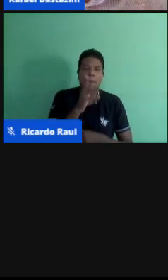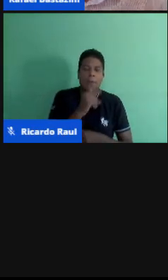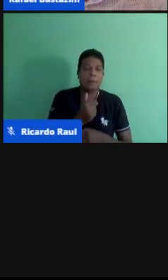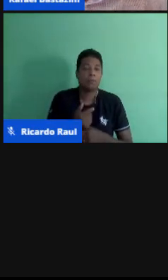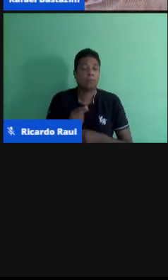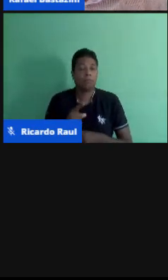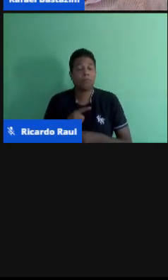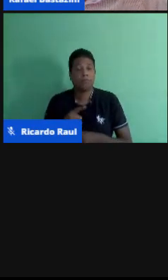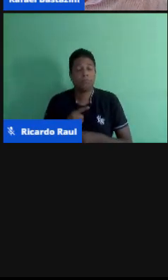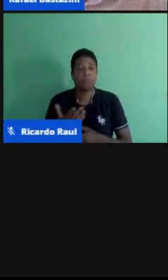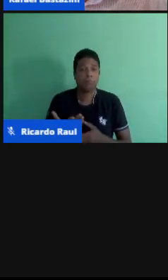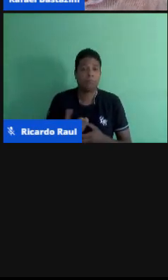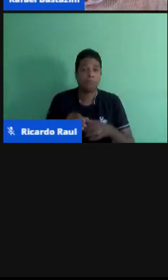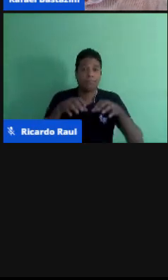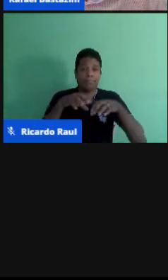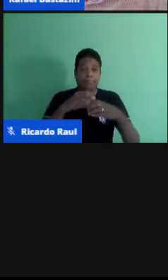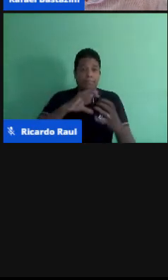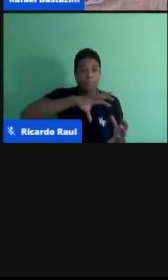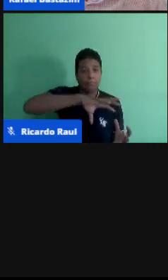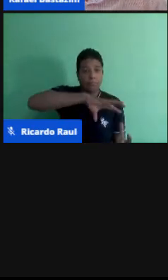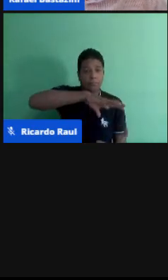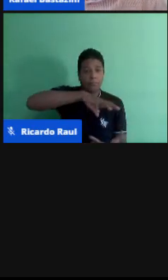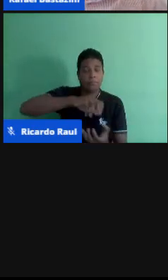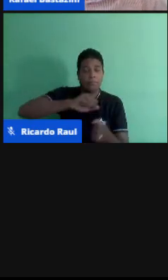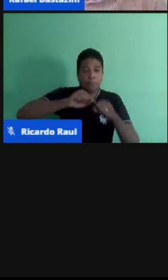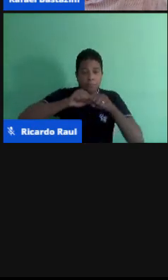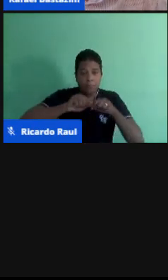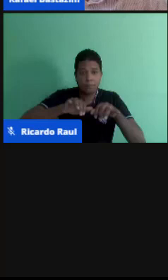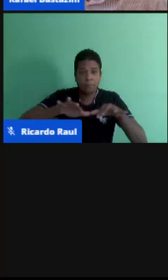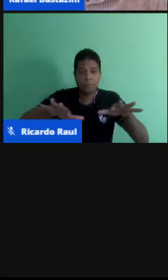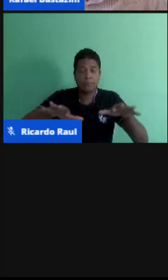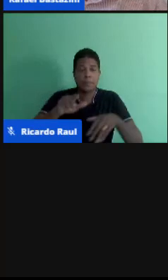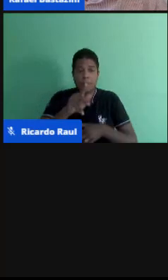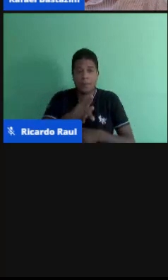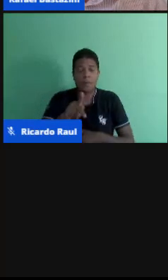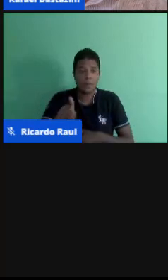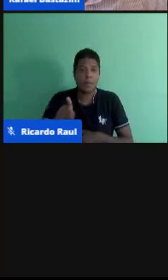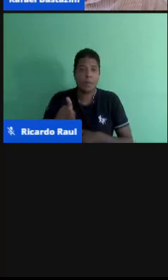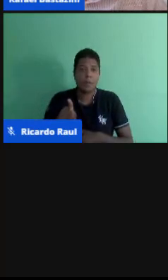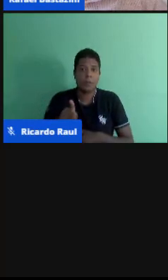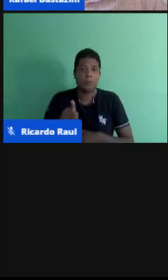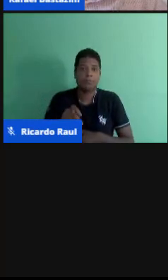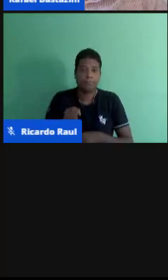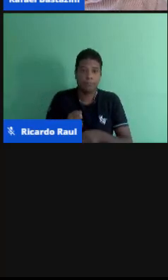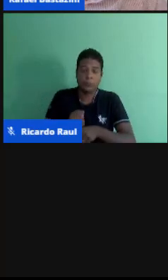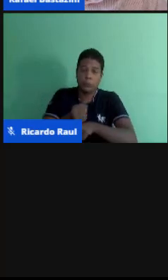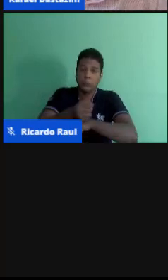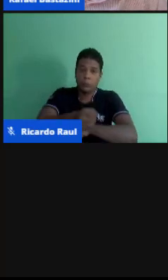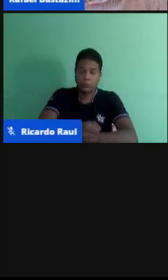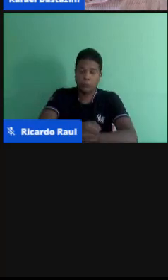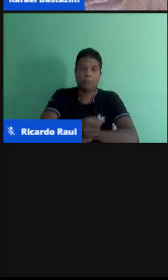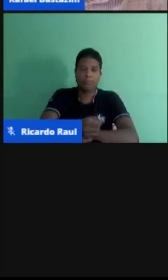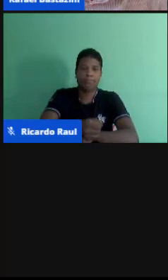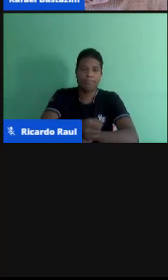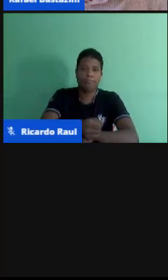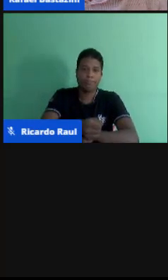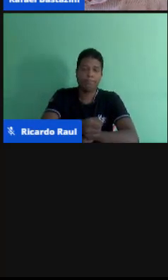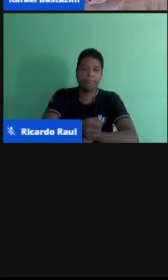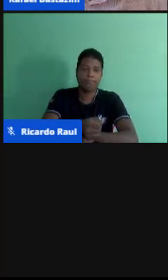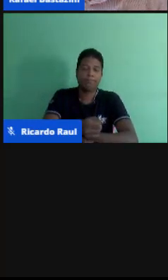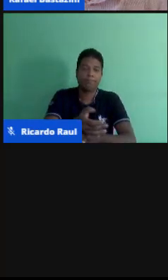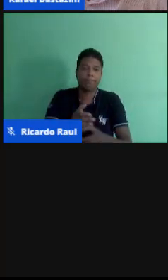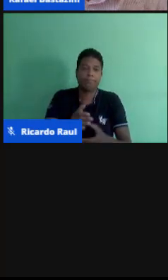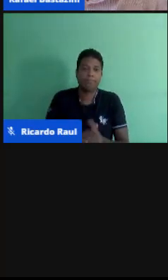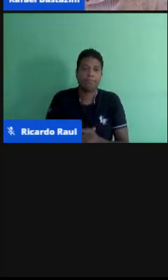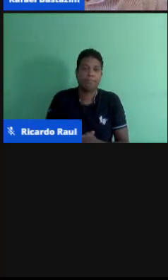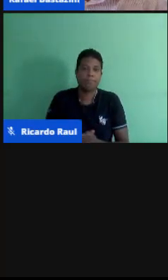nós temos de pandemia e que o trabalho docente vem sendo intensificado e